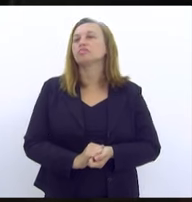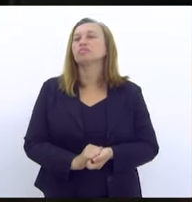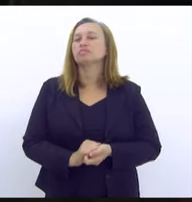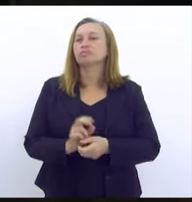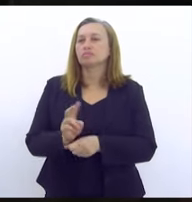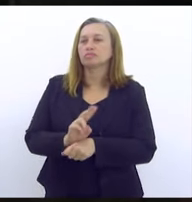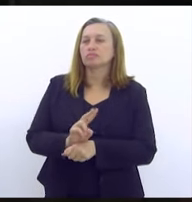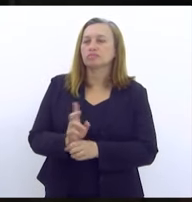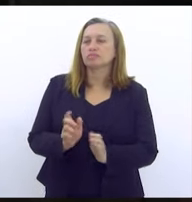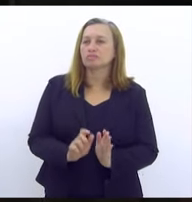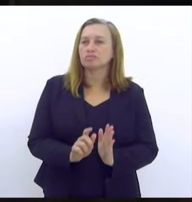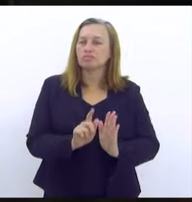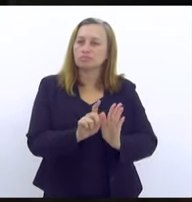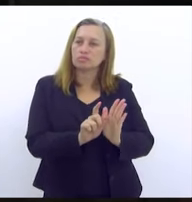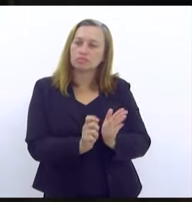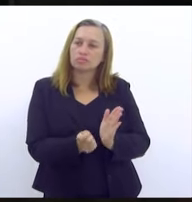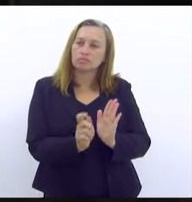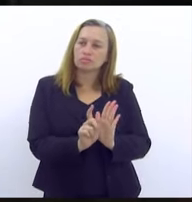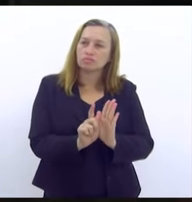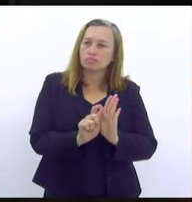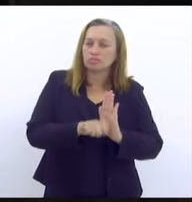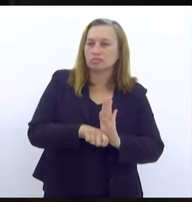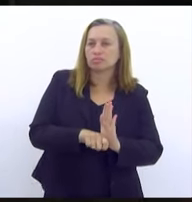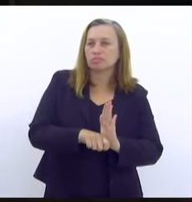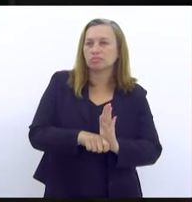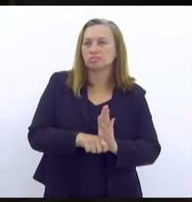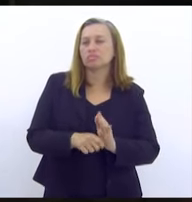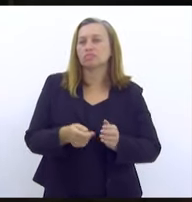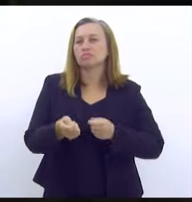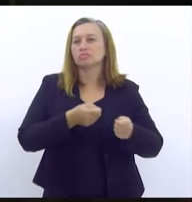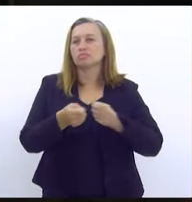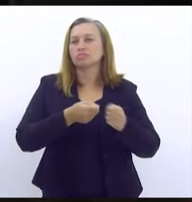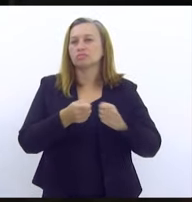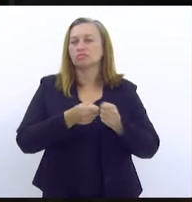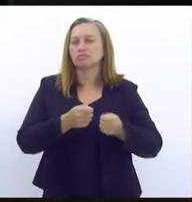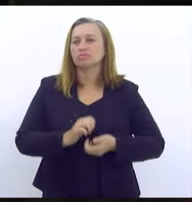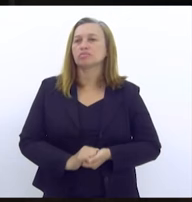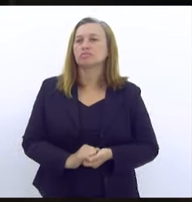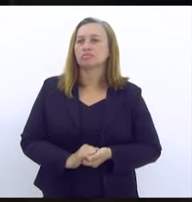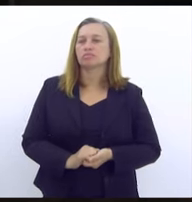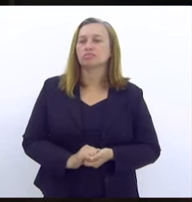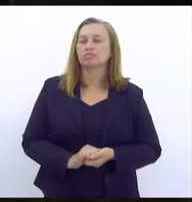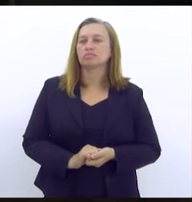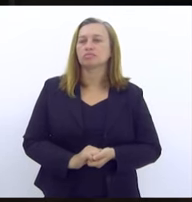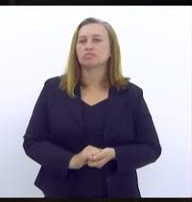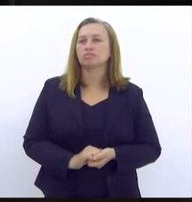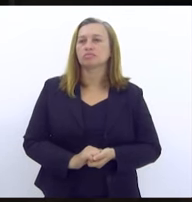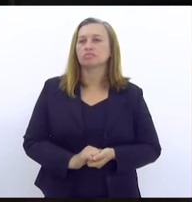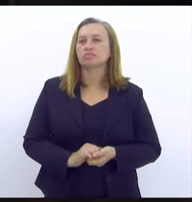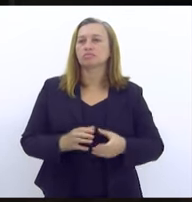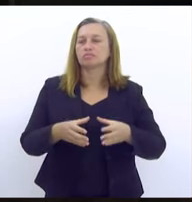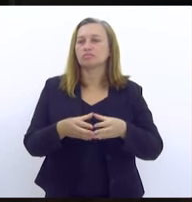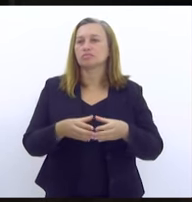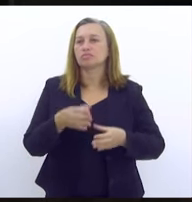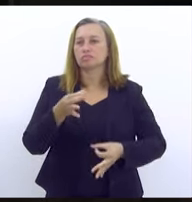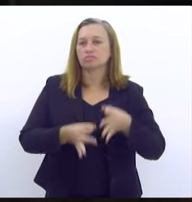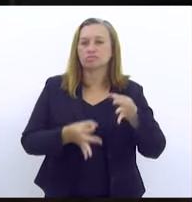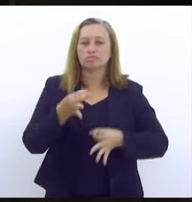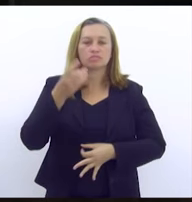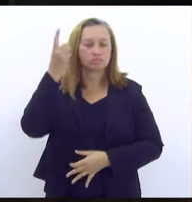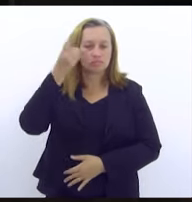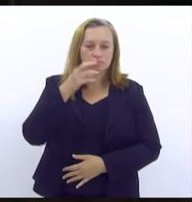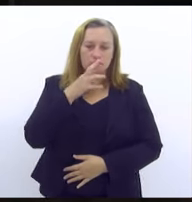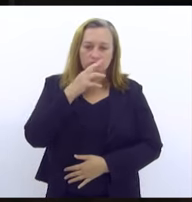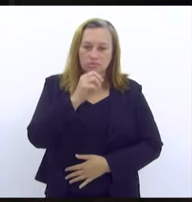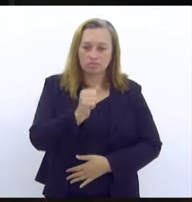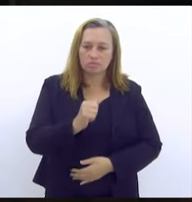estaduais, orçamento, fiscalização financeira e controle das emendas de plenário. Para emitir parecer pela Constituição e Justiça, deputado Rodrigo Amorim.